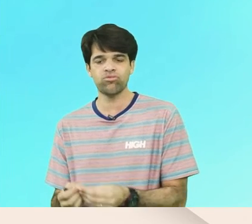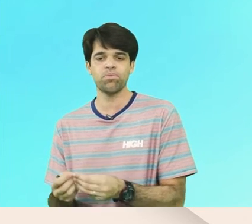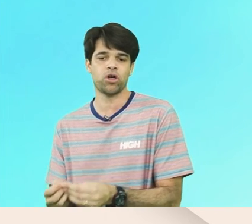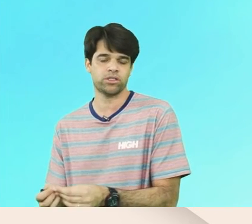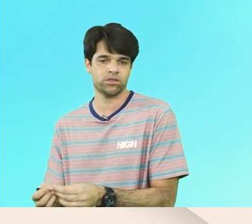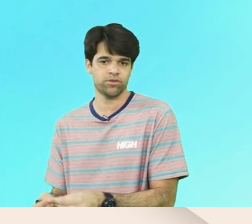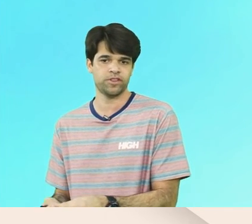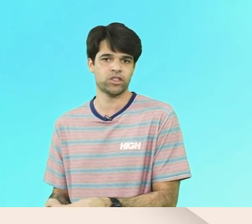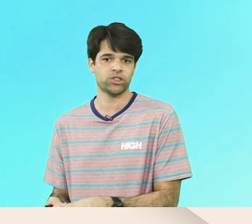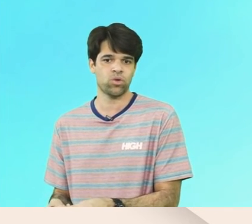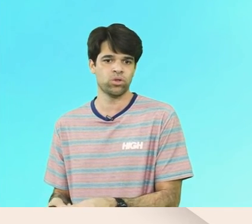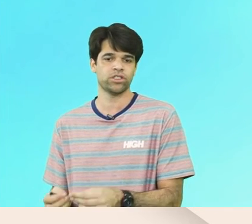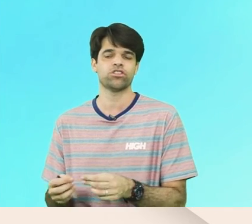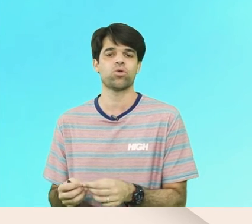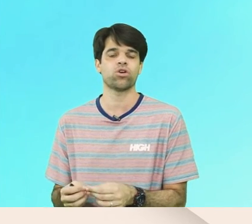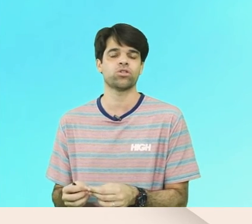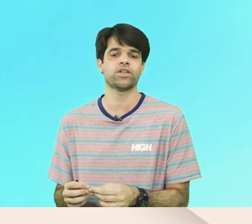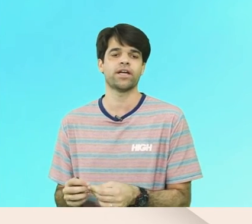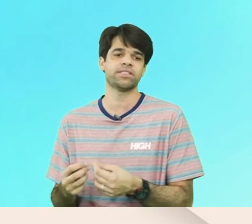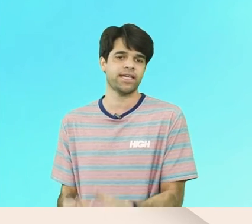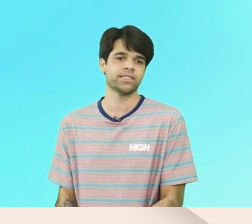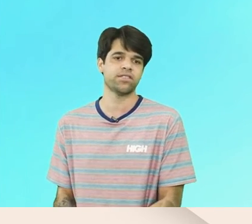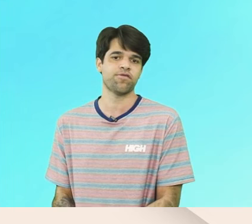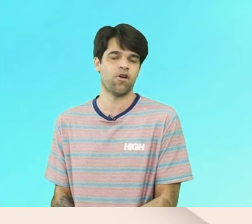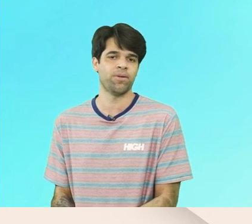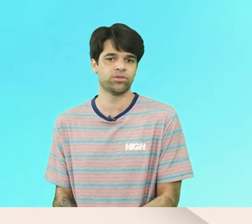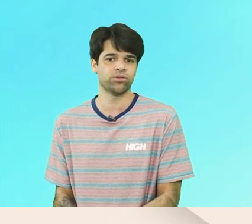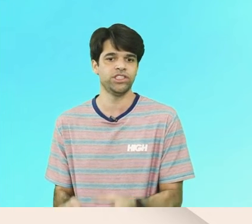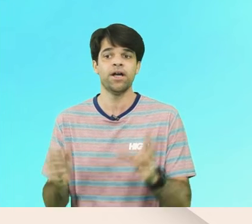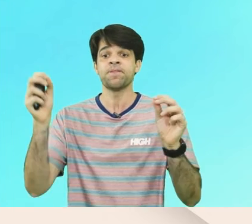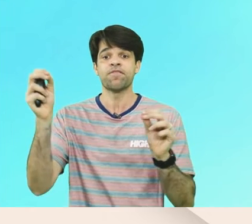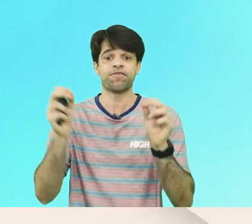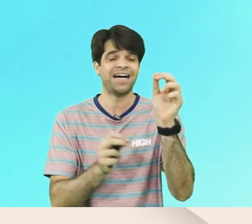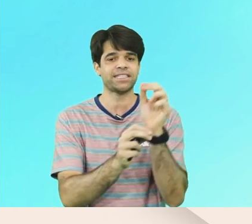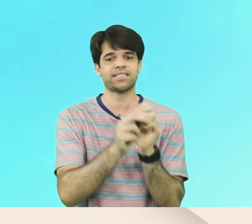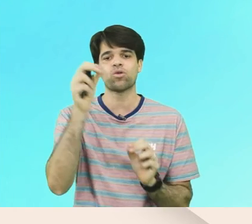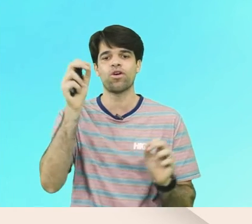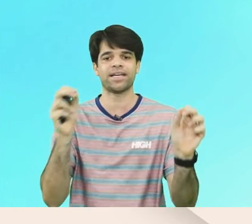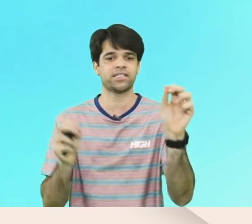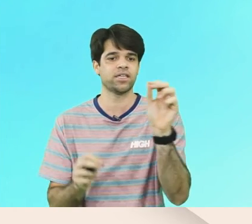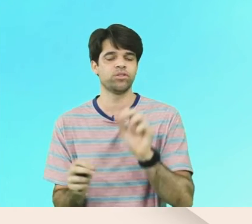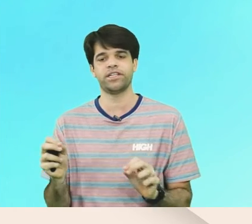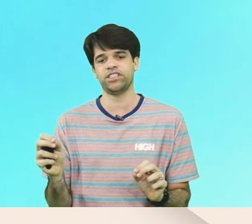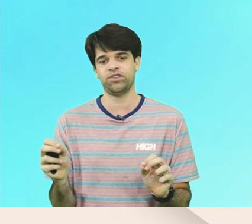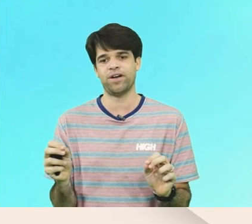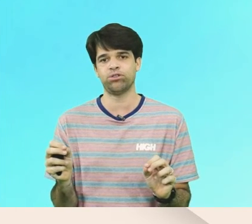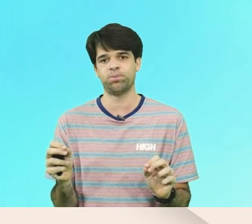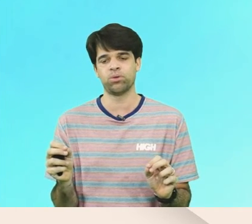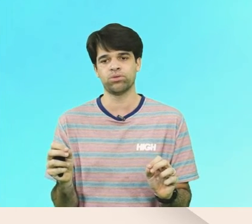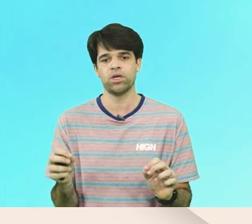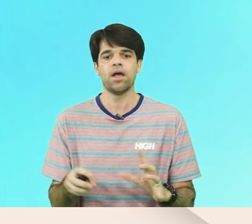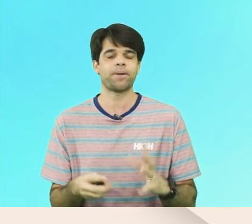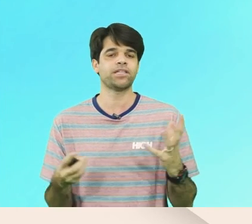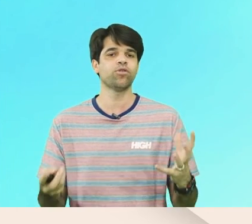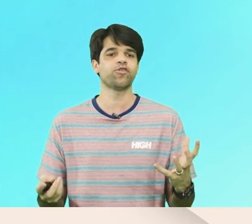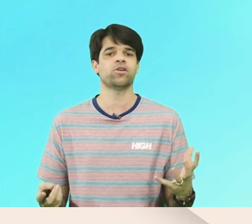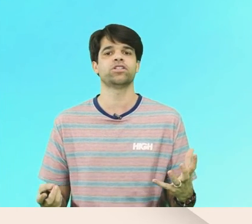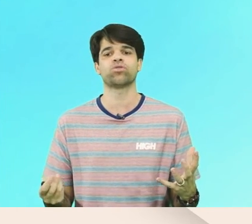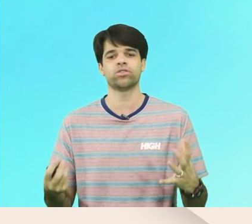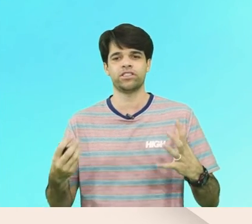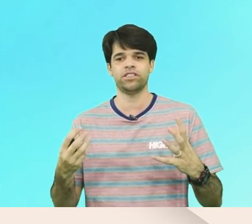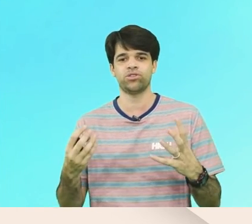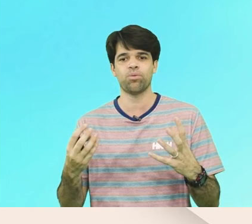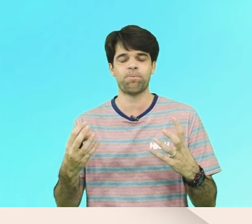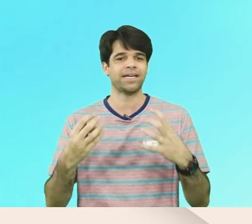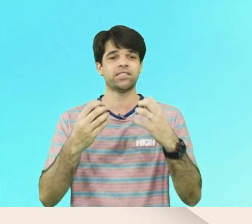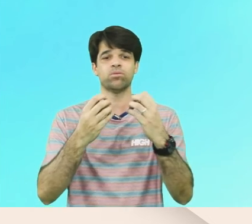é muito importante, no final das contas, que teu cronograma tenha essas informações. Faça essa conexão entre esses vários pontos, para que, no final